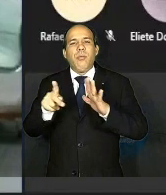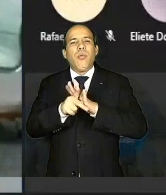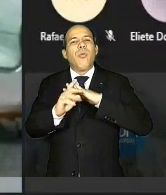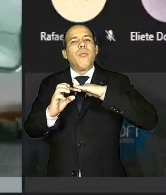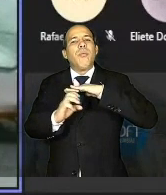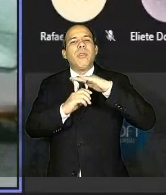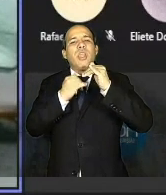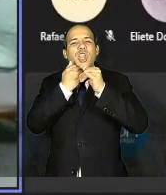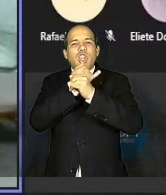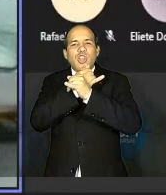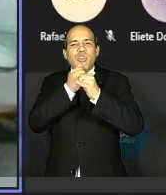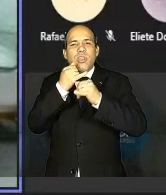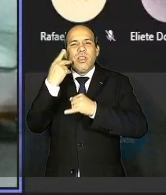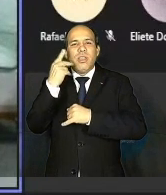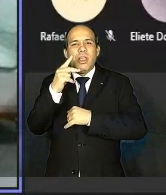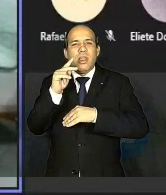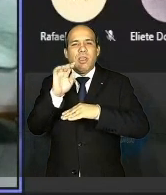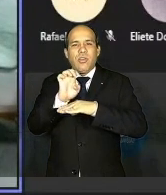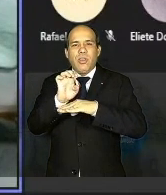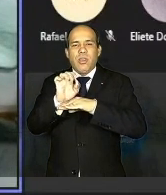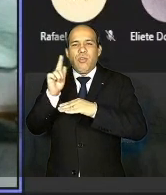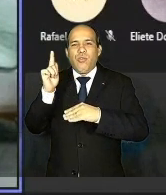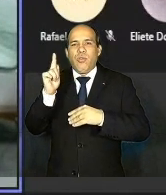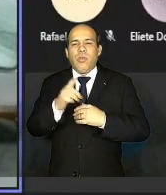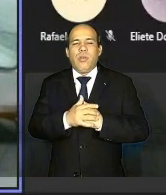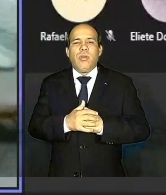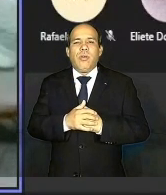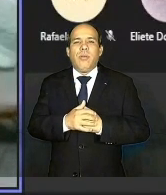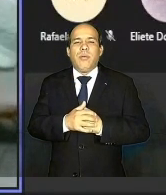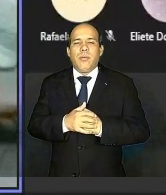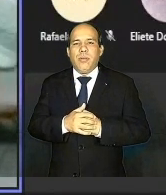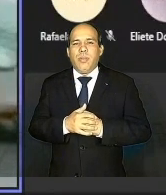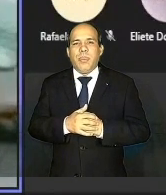S.A., que é a empresa de energia aqui do estado de Goiás,